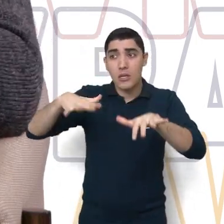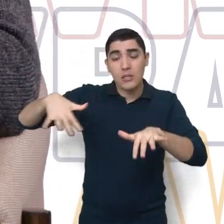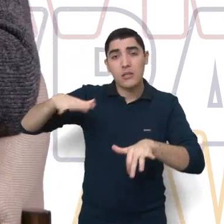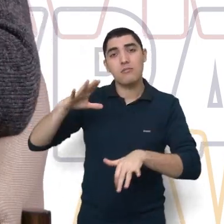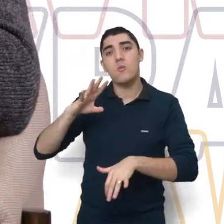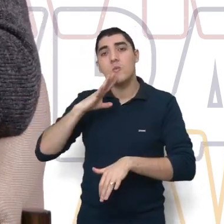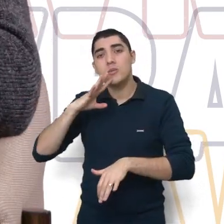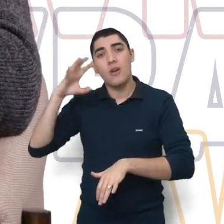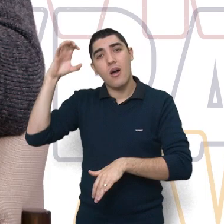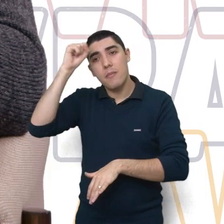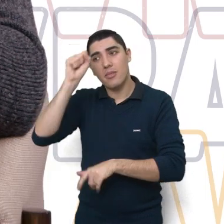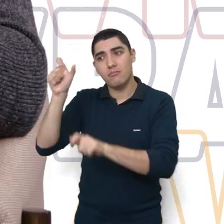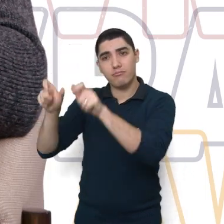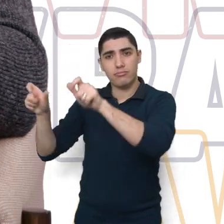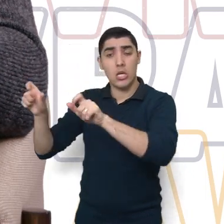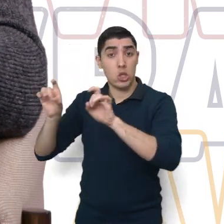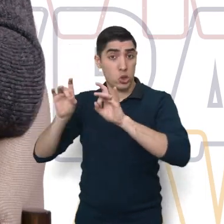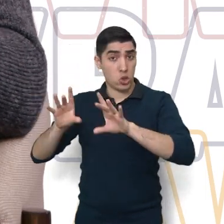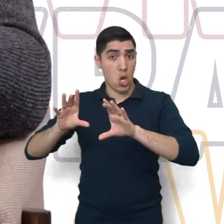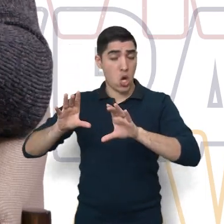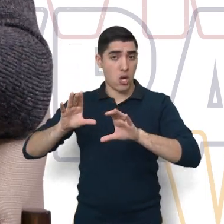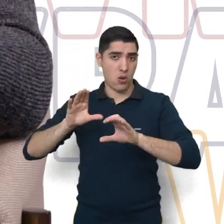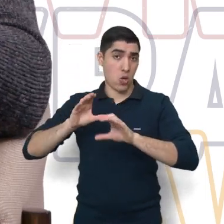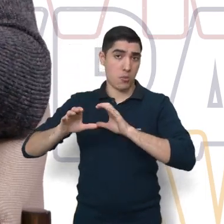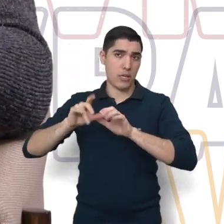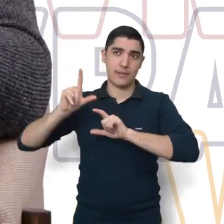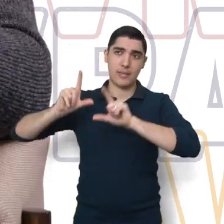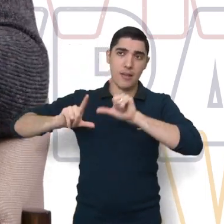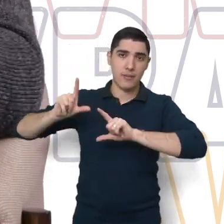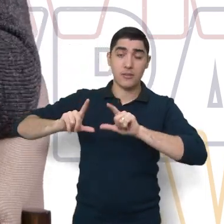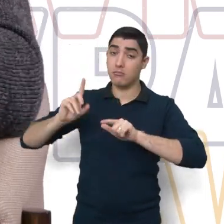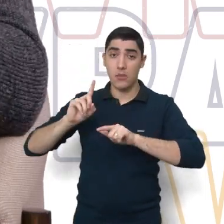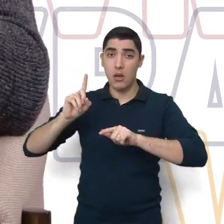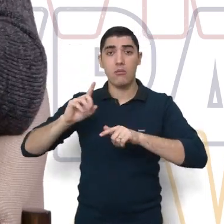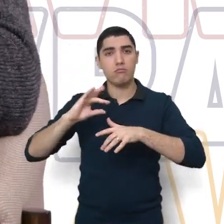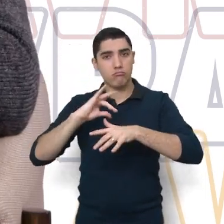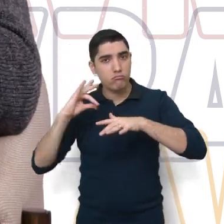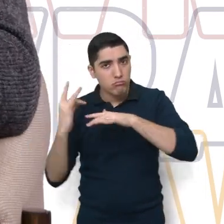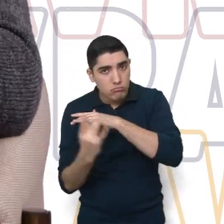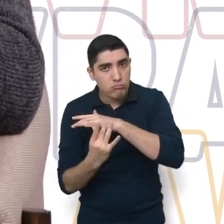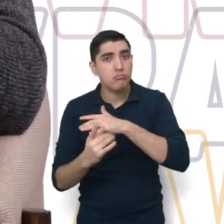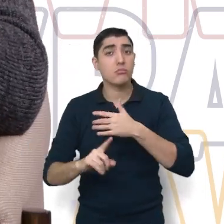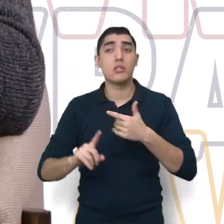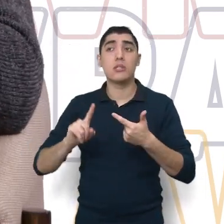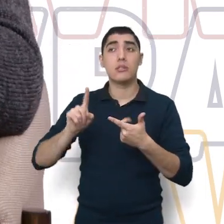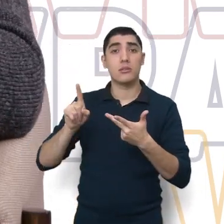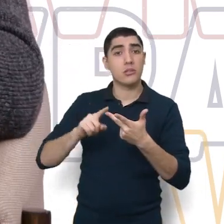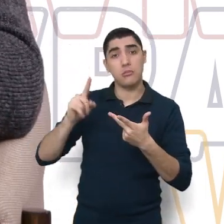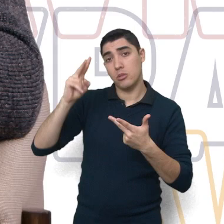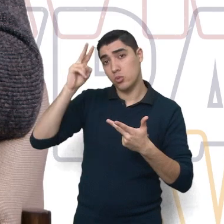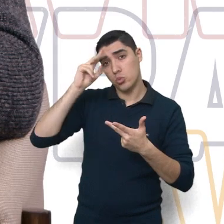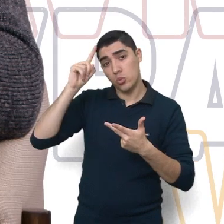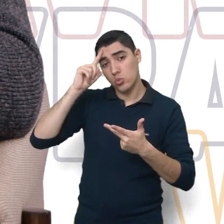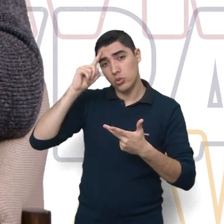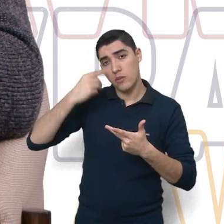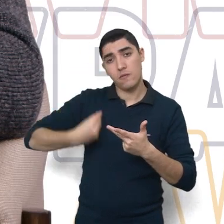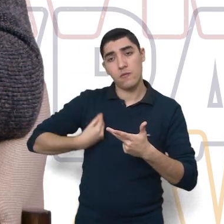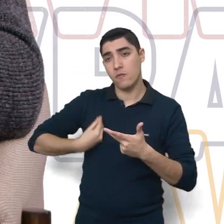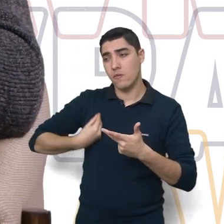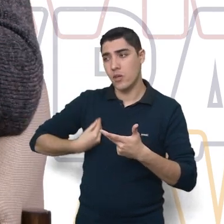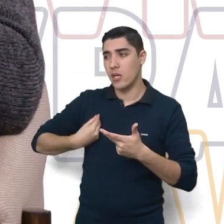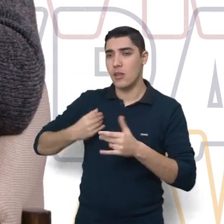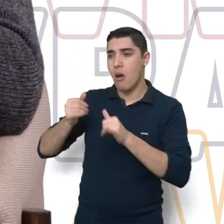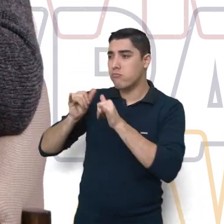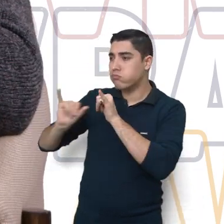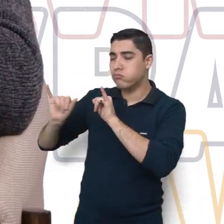e não só pelo meio de comunicação formal né mas a redes sociais mas no dia a dia